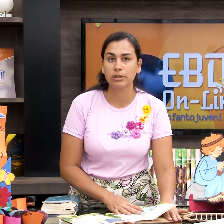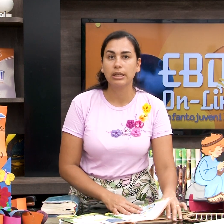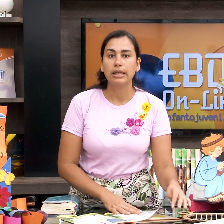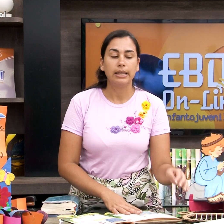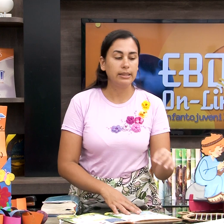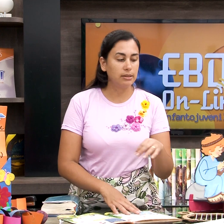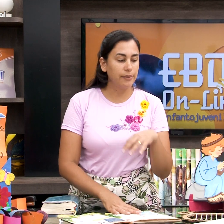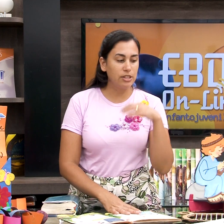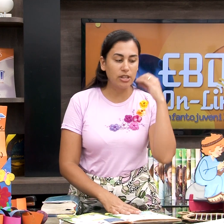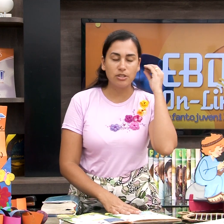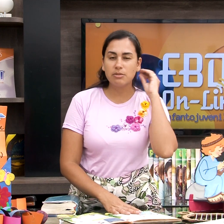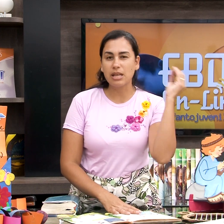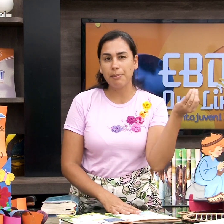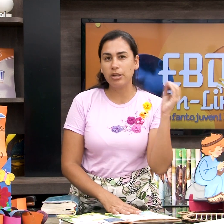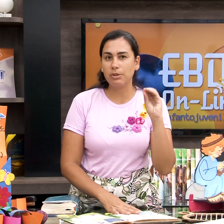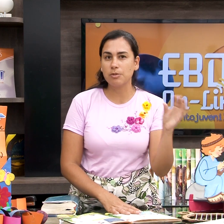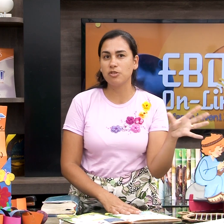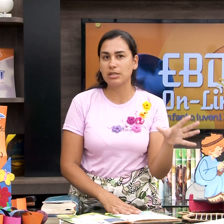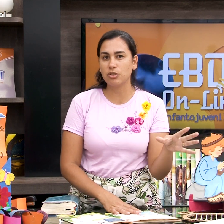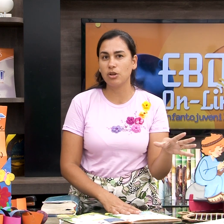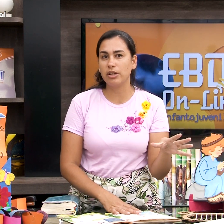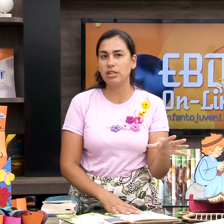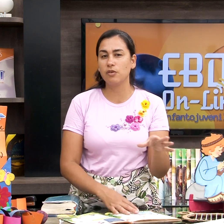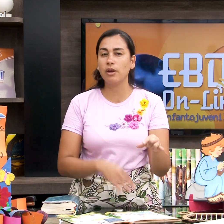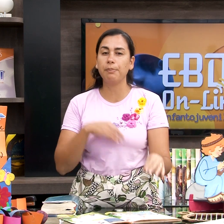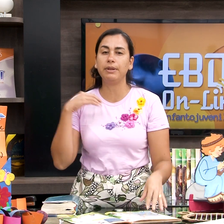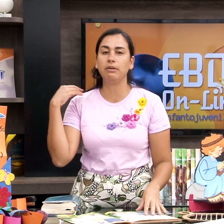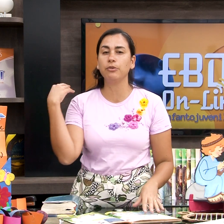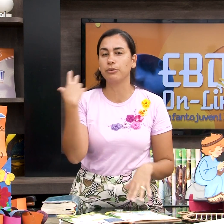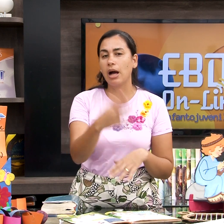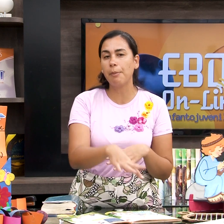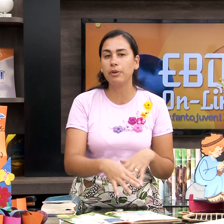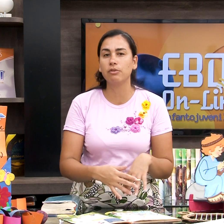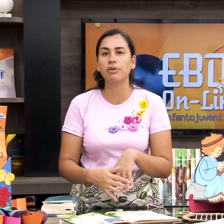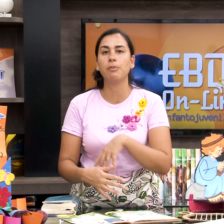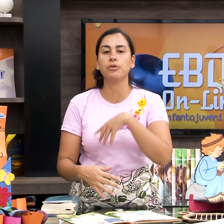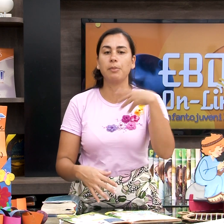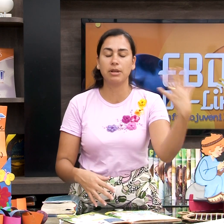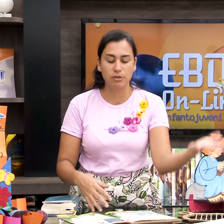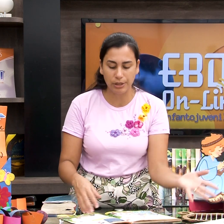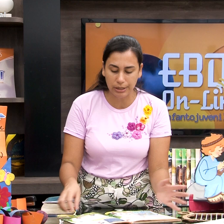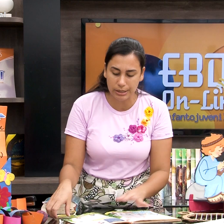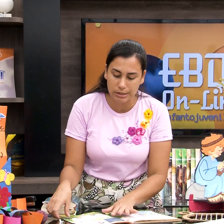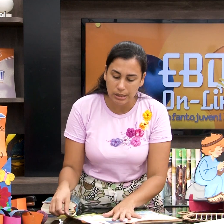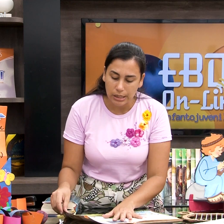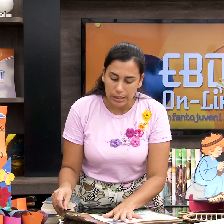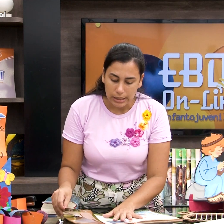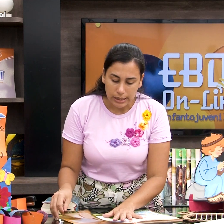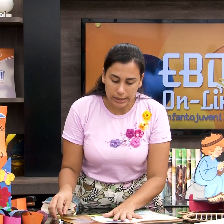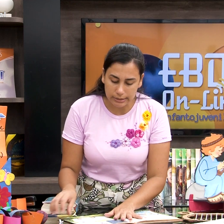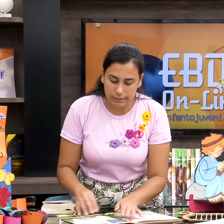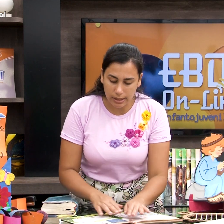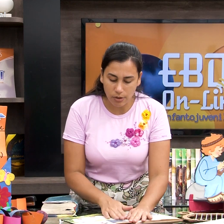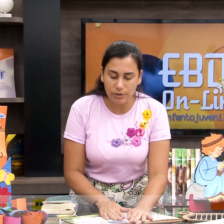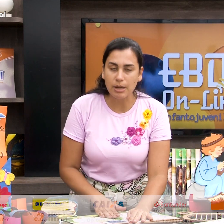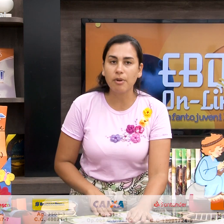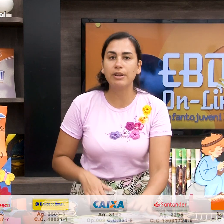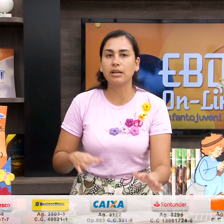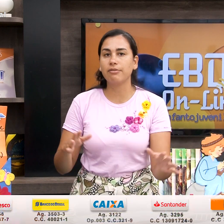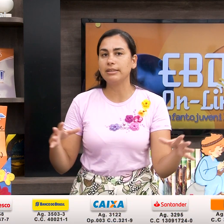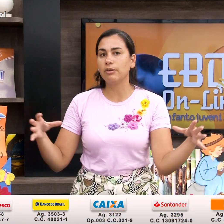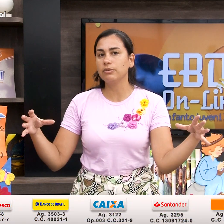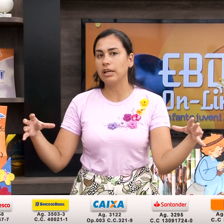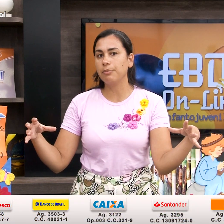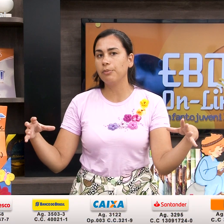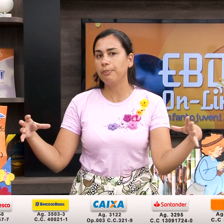6. Então, eles já estão sabendo mais ou menos dessa história. Eles vão repetir muito rápido, vão falar muito rápido das ovelhinhas. Então, você